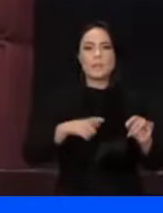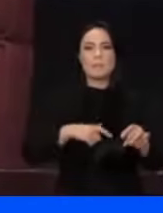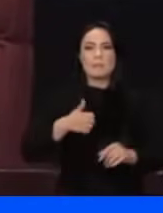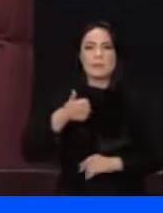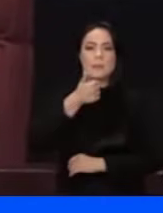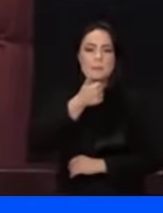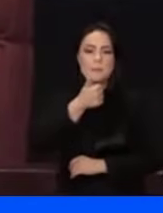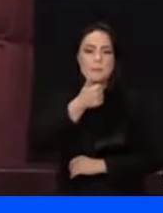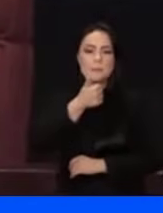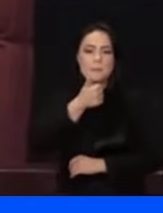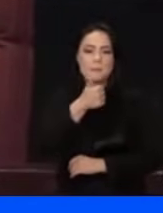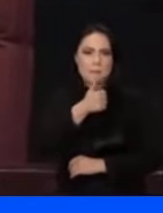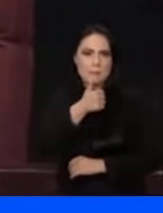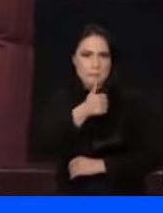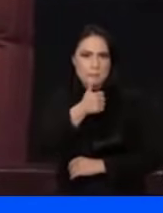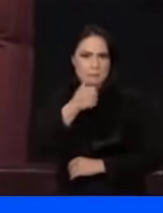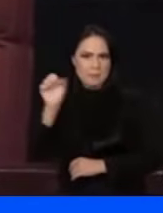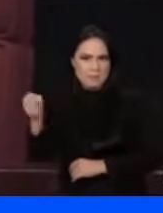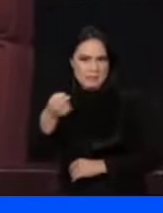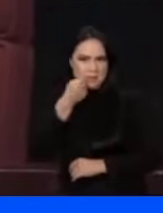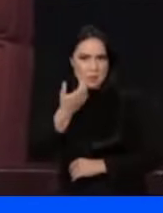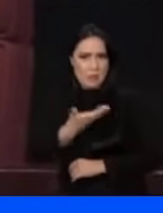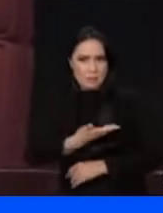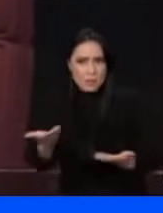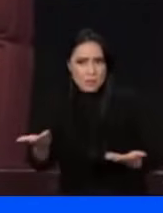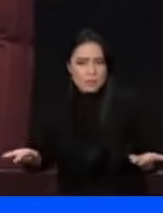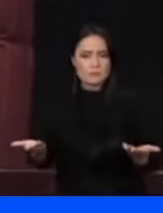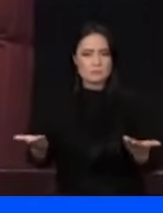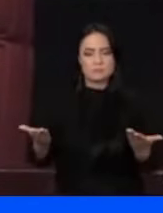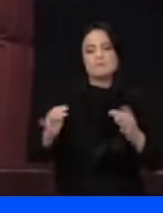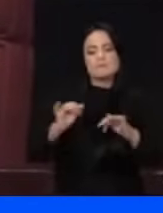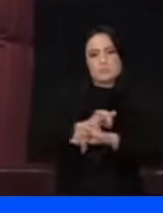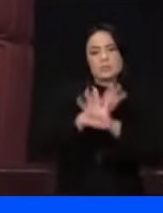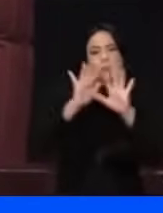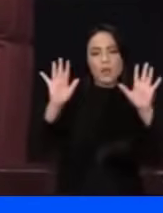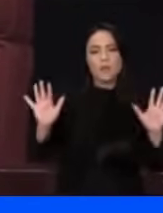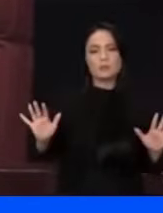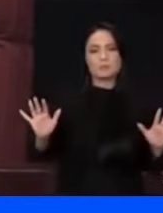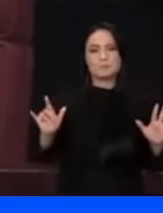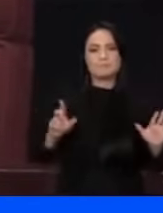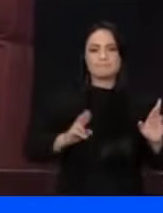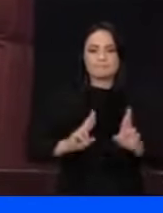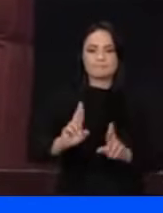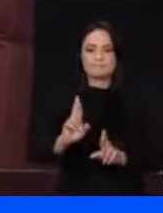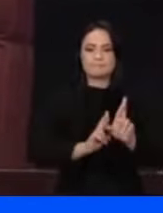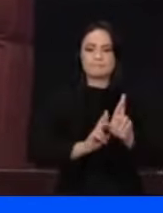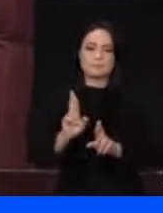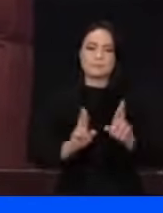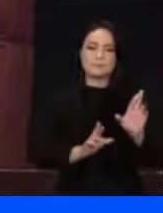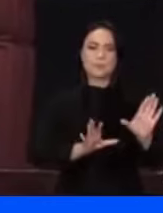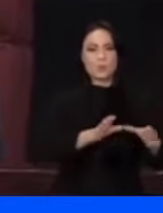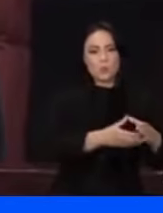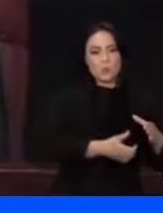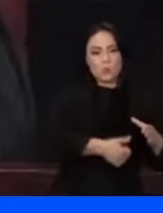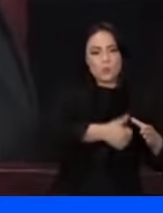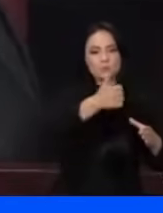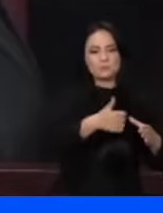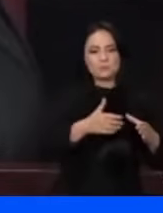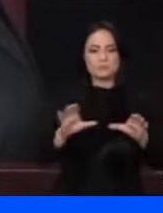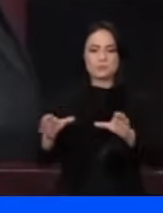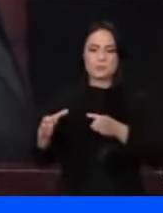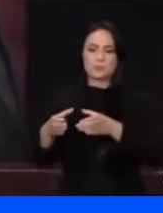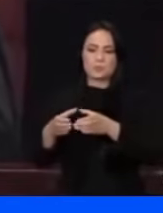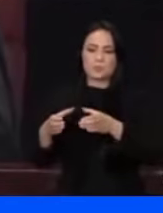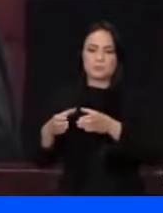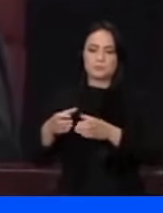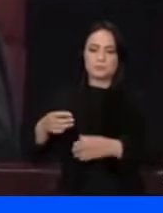com os amigos. É muito claro aqui essa relação entre o núcleo 1 e o